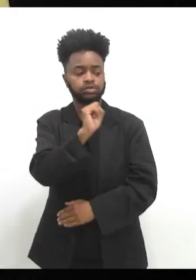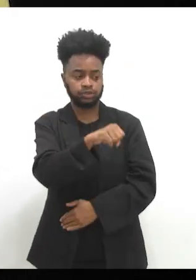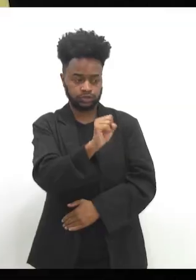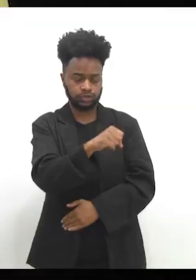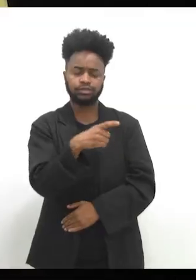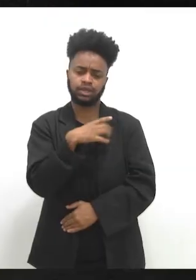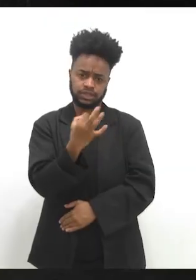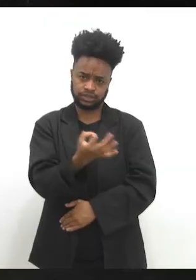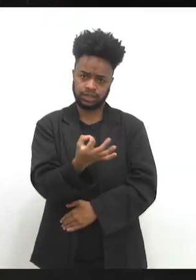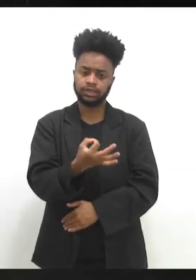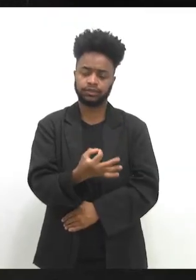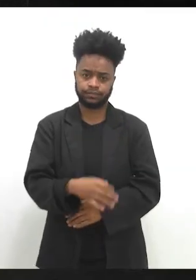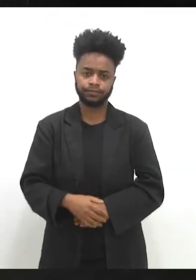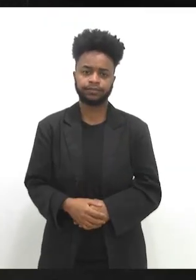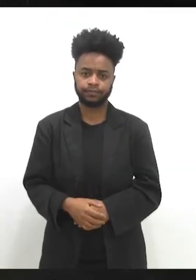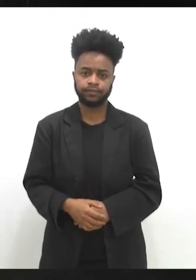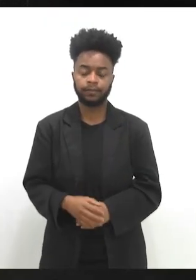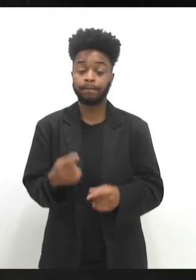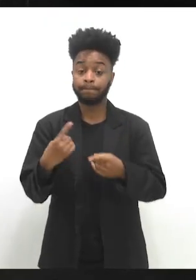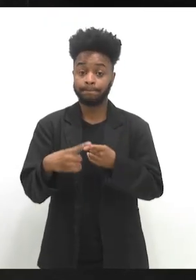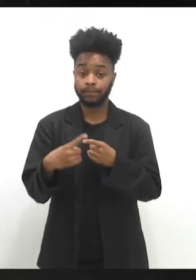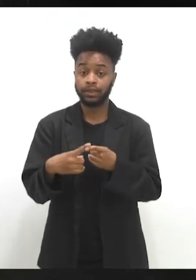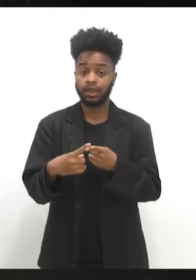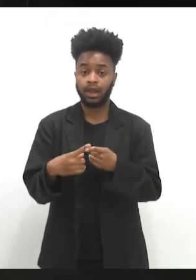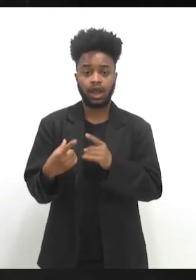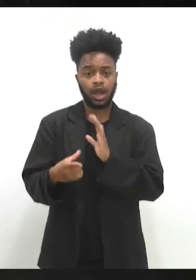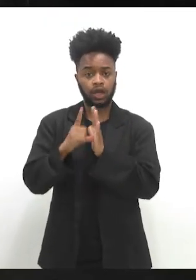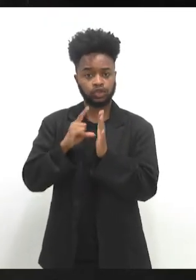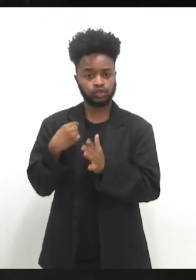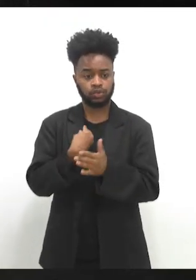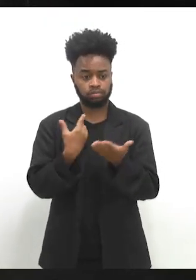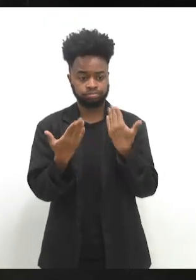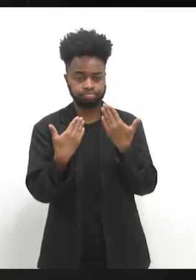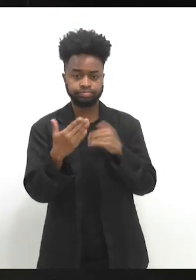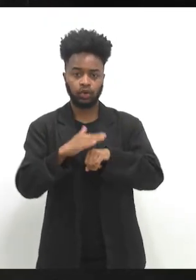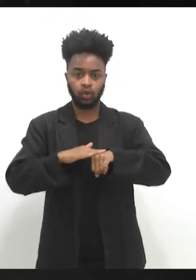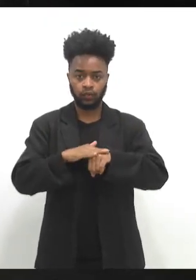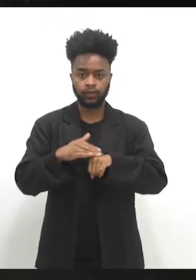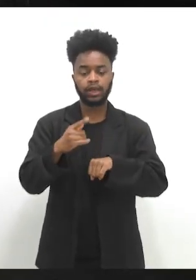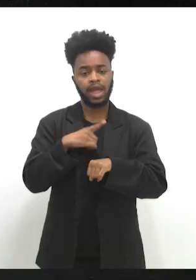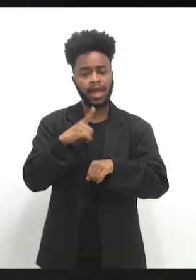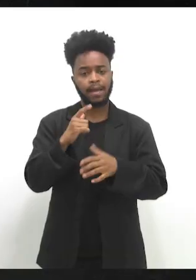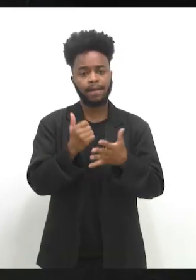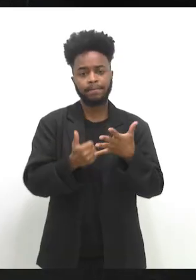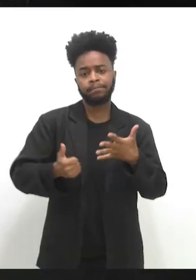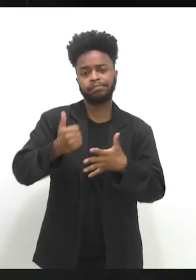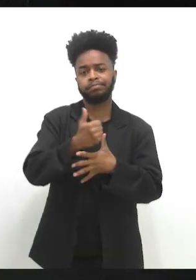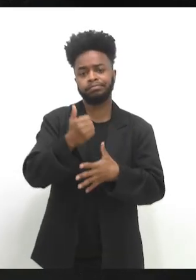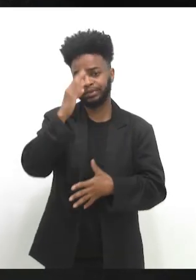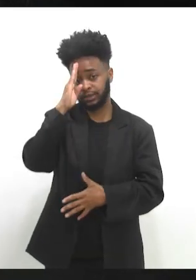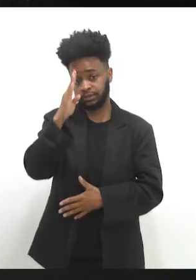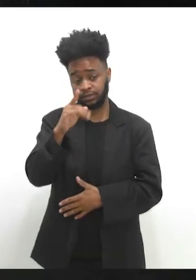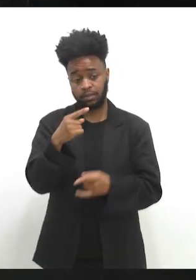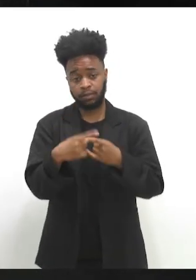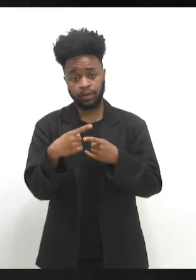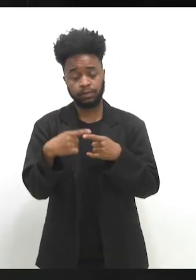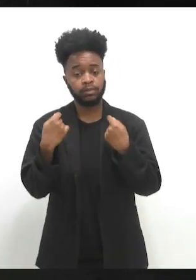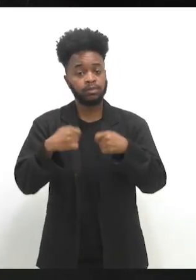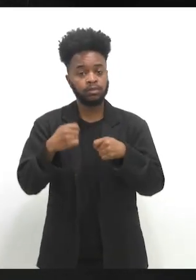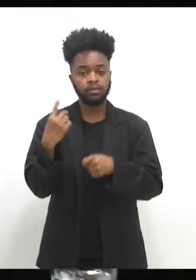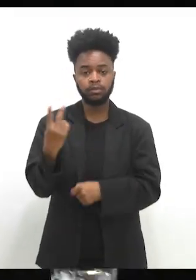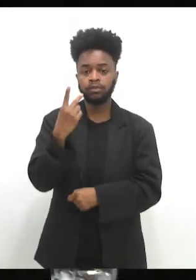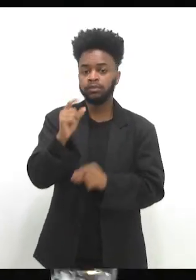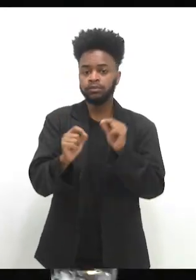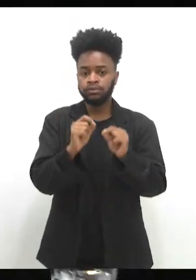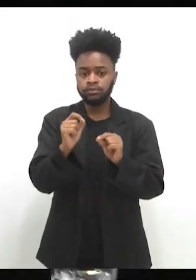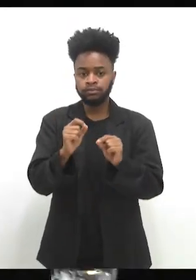conta disso? com certeza, né? Como a gente estava mencionando no início do nosso bate-papo, é uma prioridade absoluta, porque a gente tem que